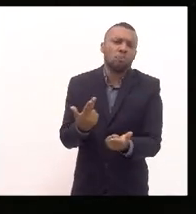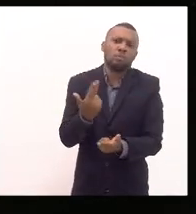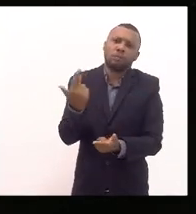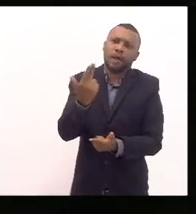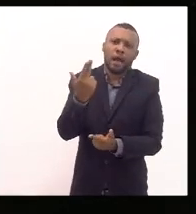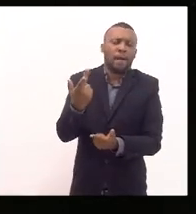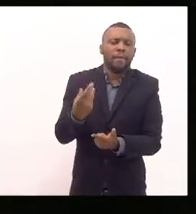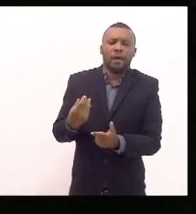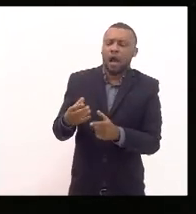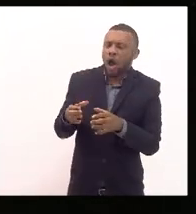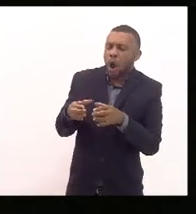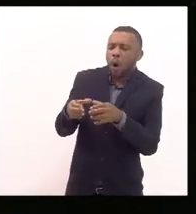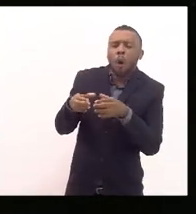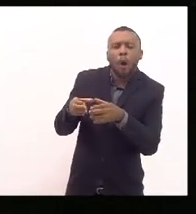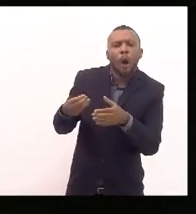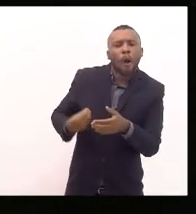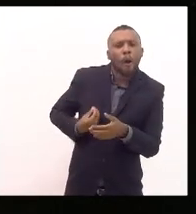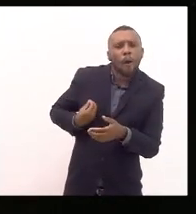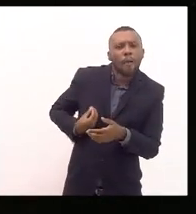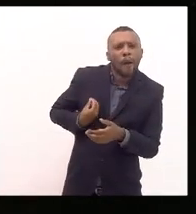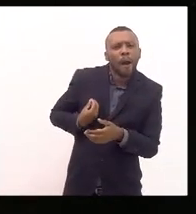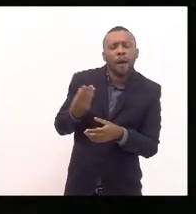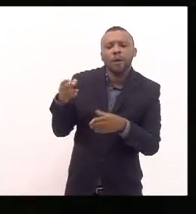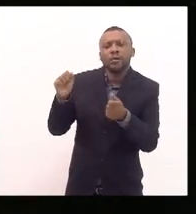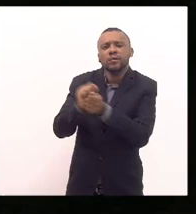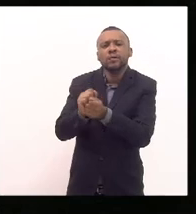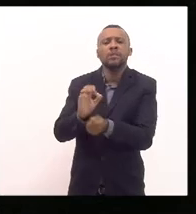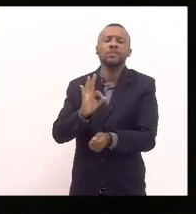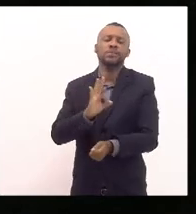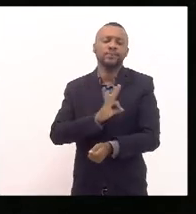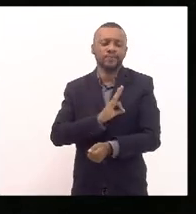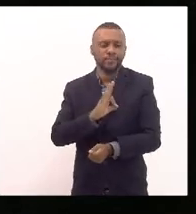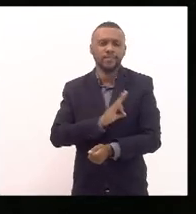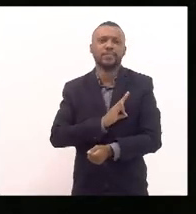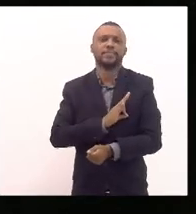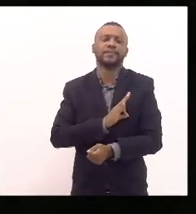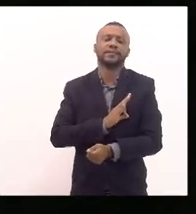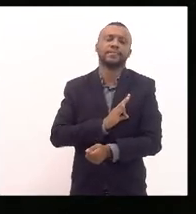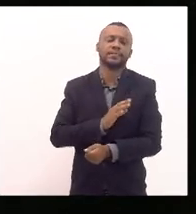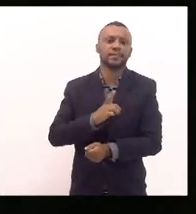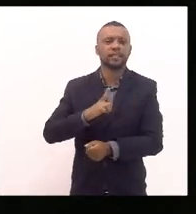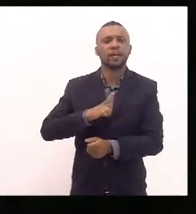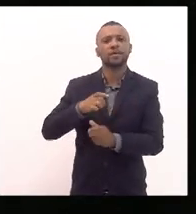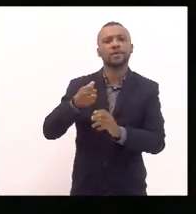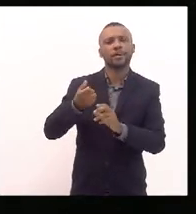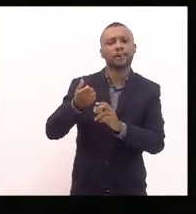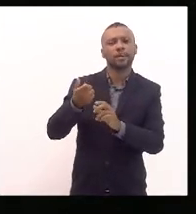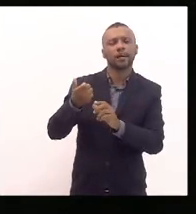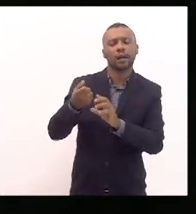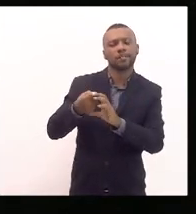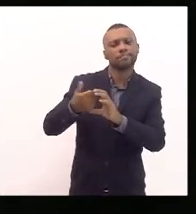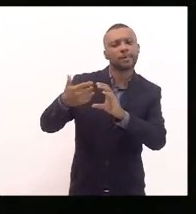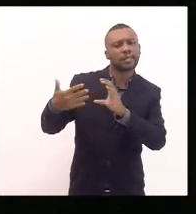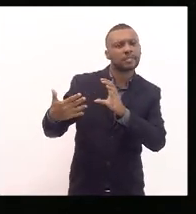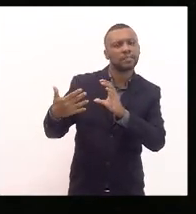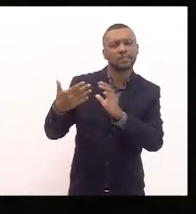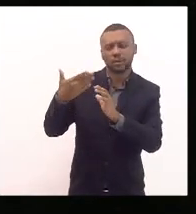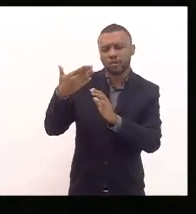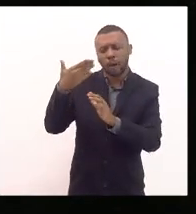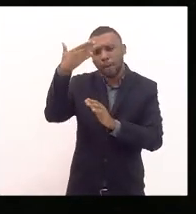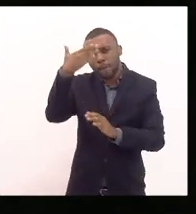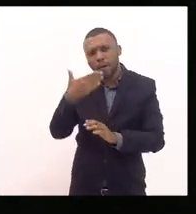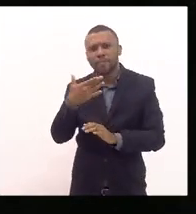com a polícia que seja elemento de medo e terror